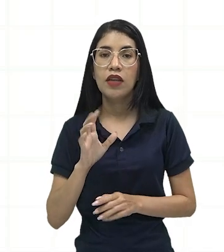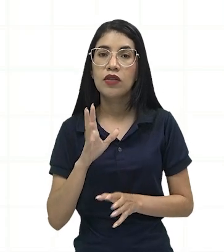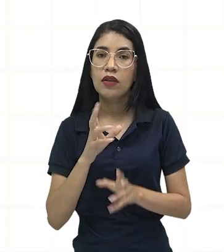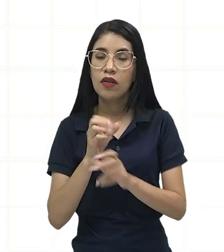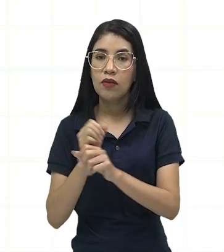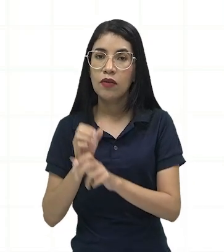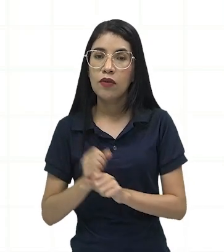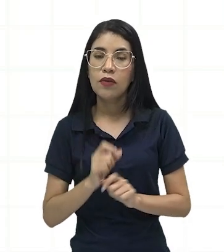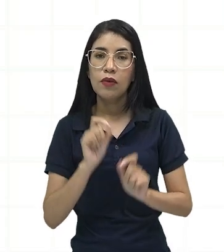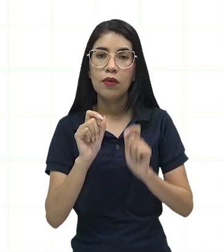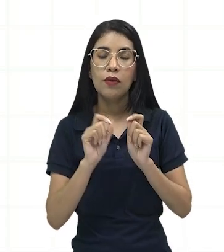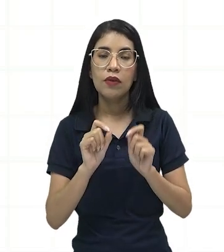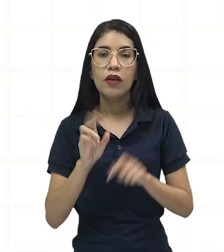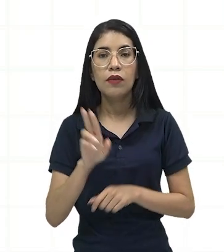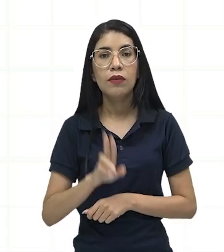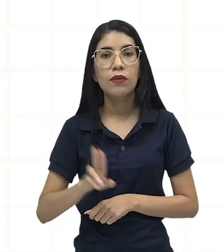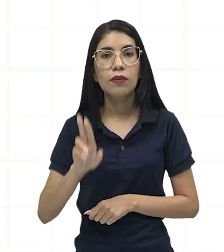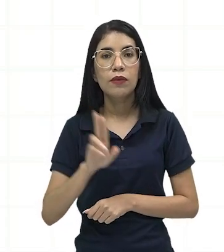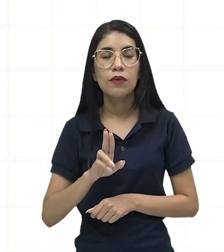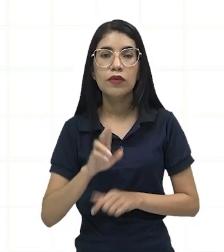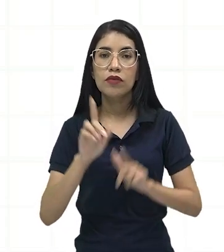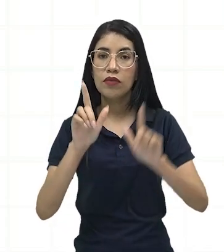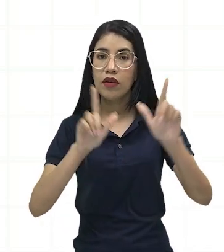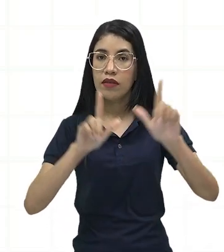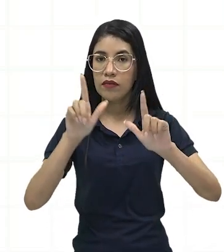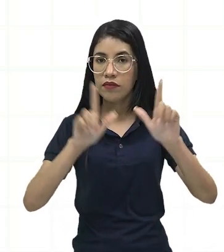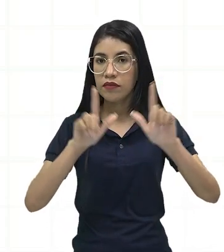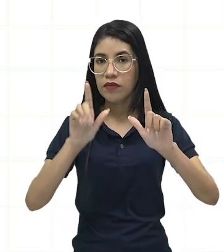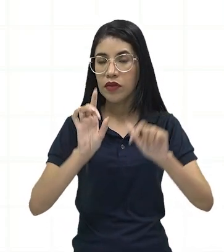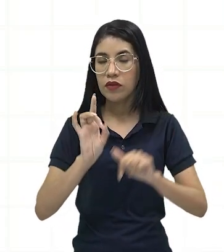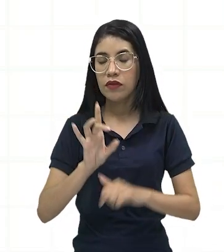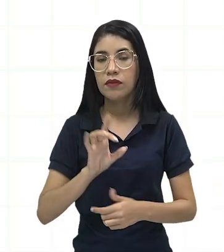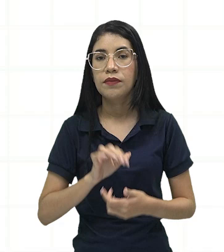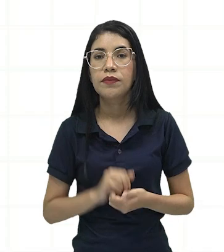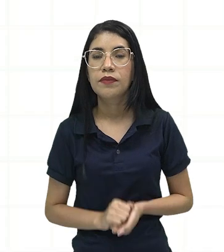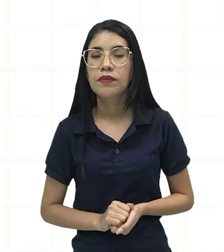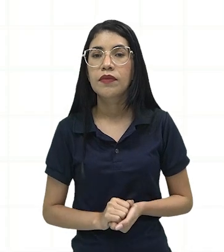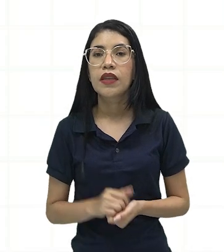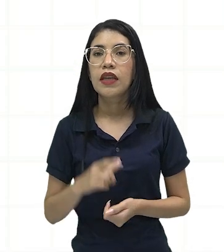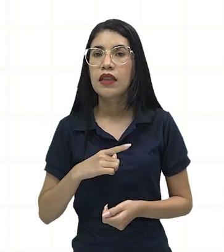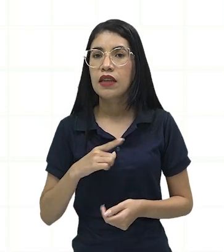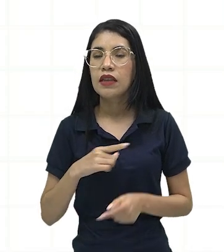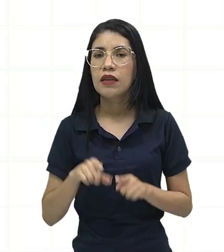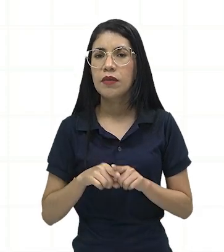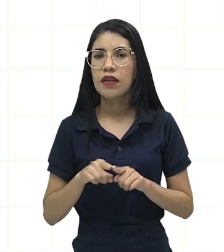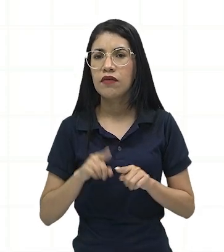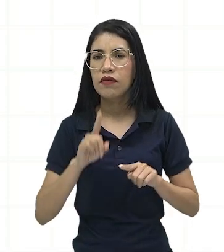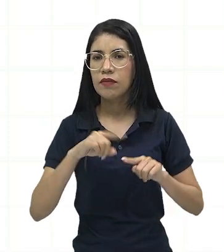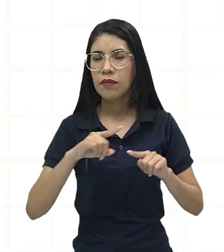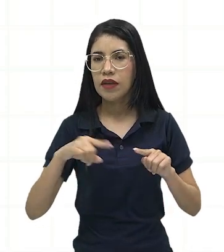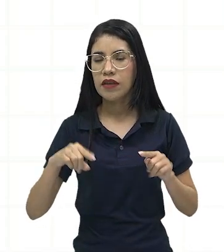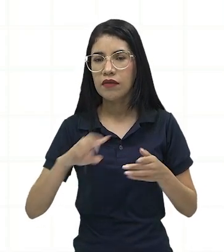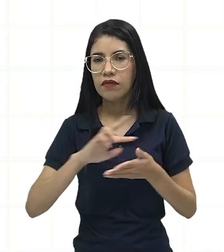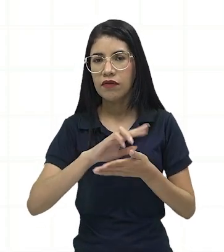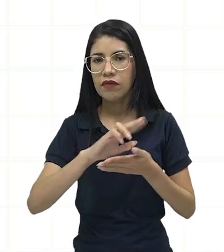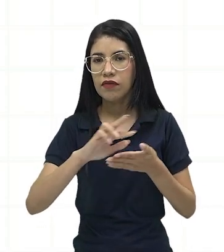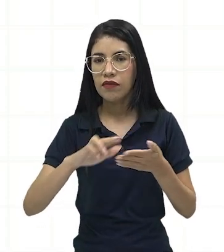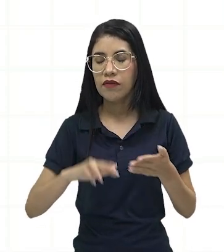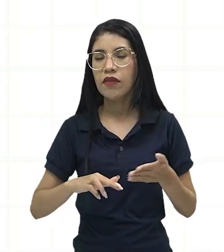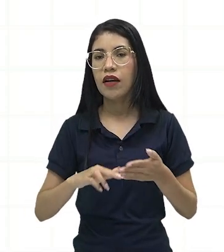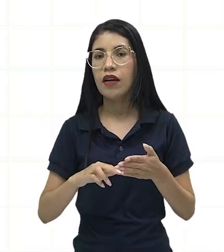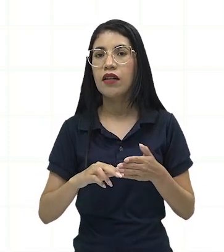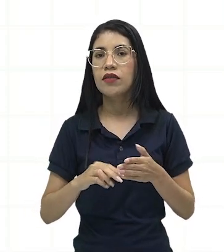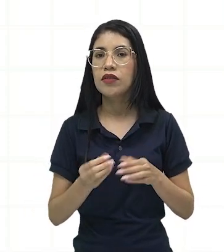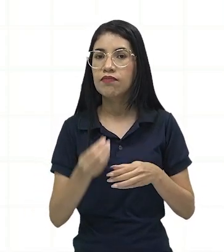calculou aí o consumo da nossa televisão. E nós temos bem mais que uma televisão dentro da nossa casa, né,